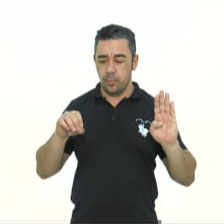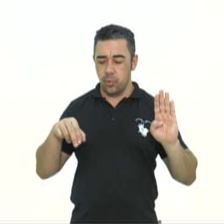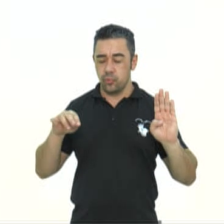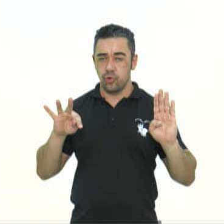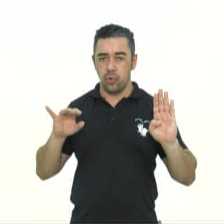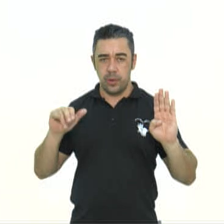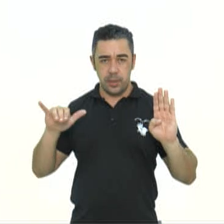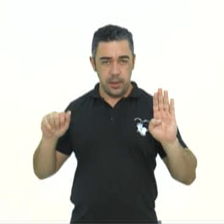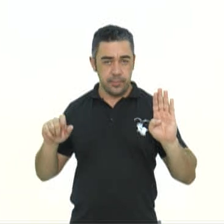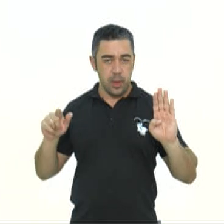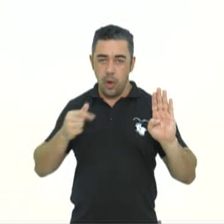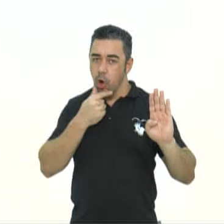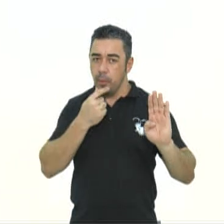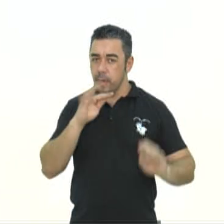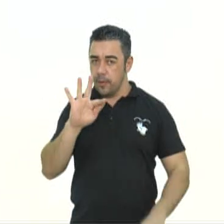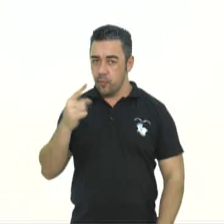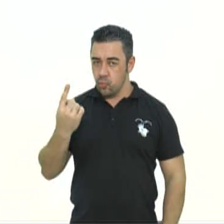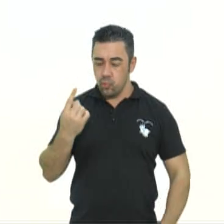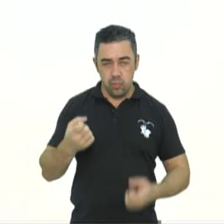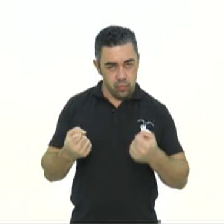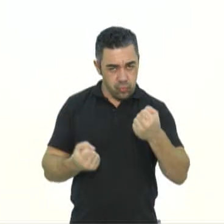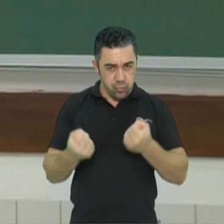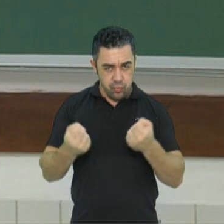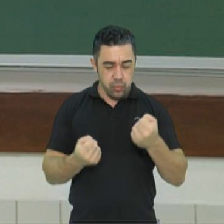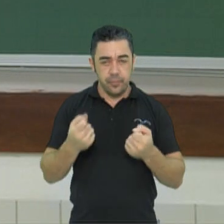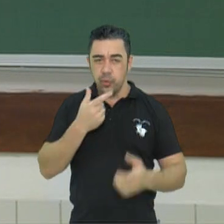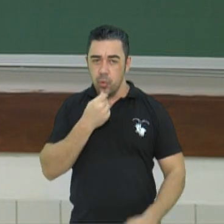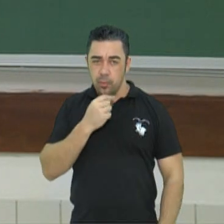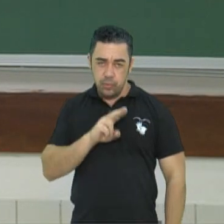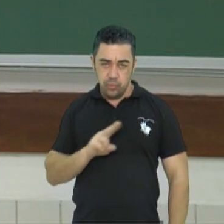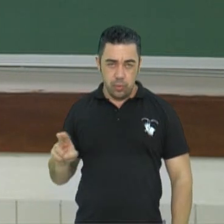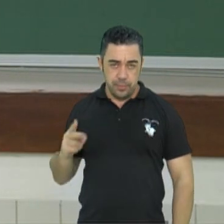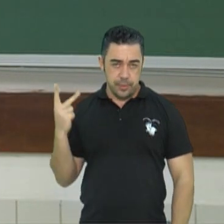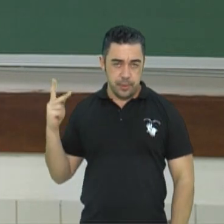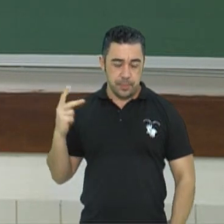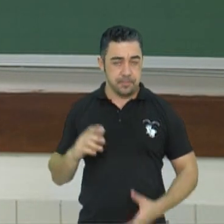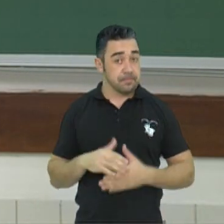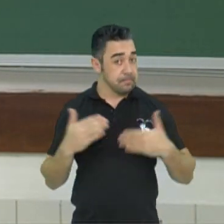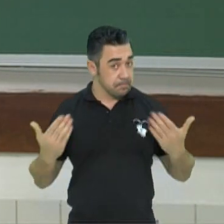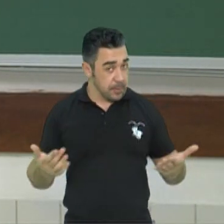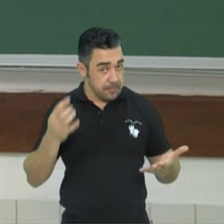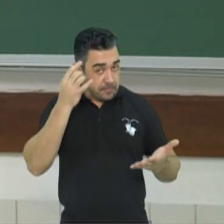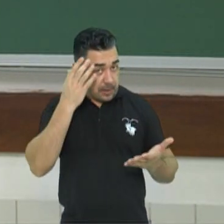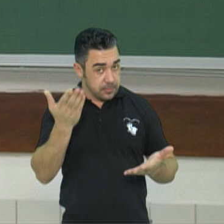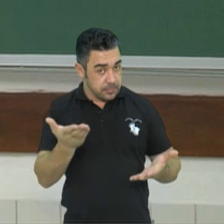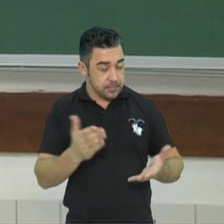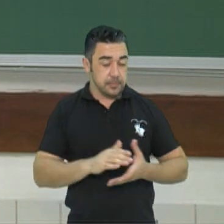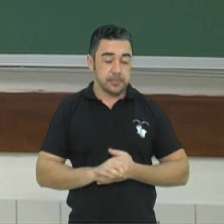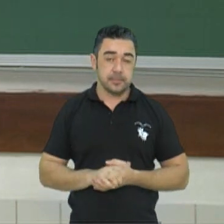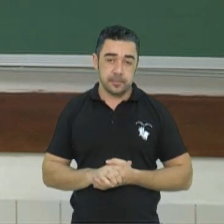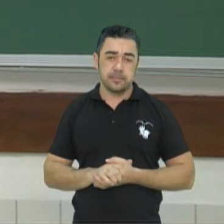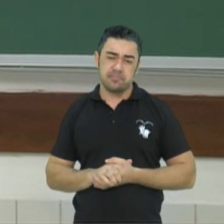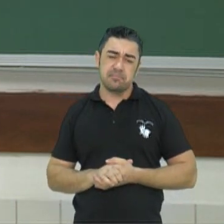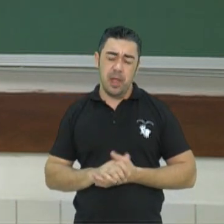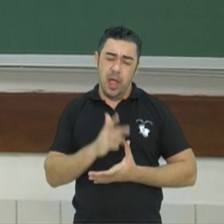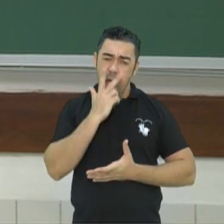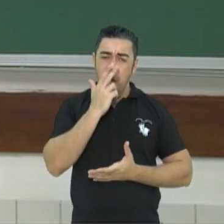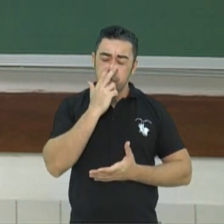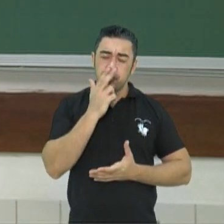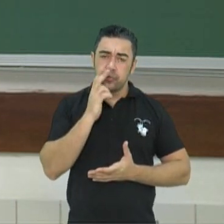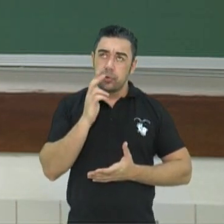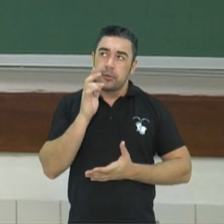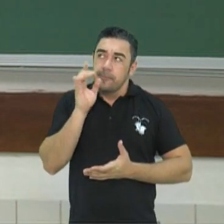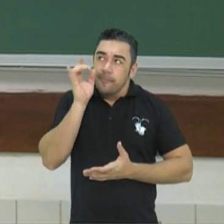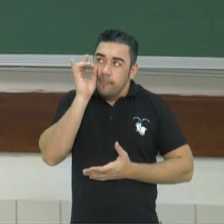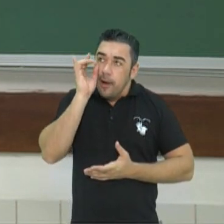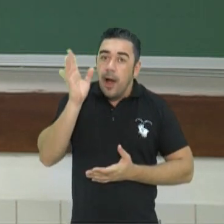1, piloto de Fórmula 1, que é o Juan Pablo Montoya. E então, fácil? Eu acredito que essa não foi tão